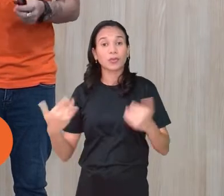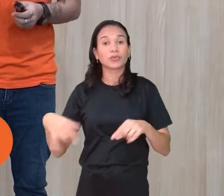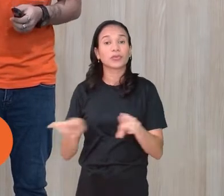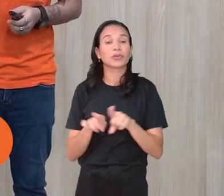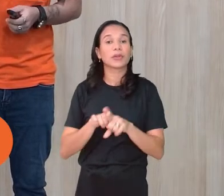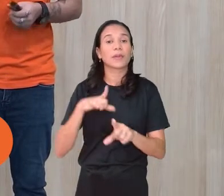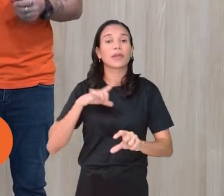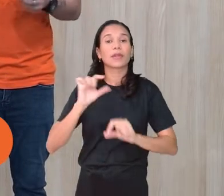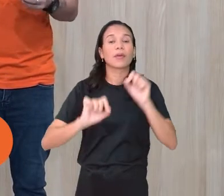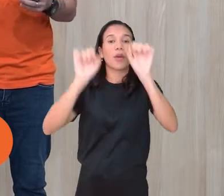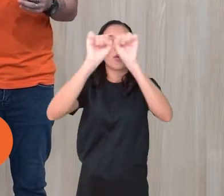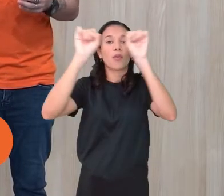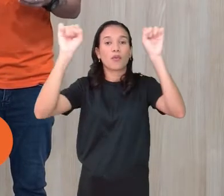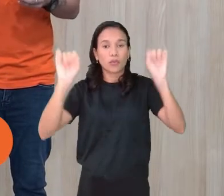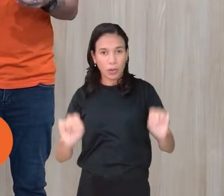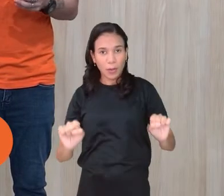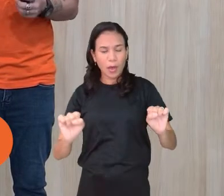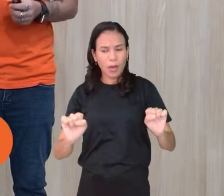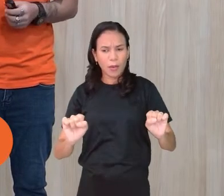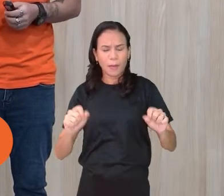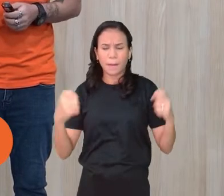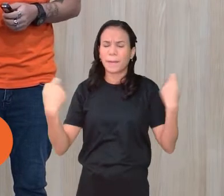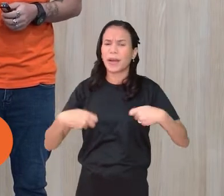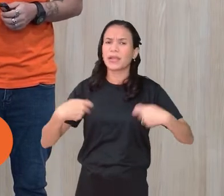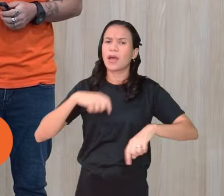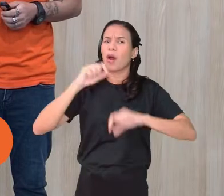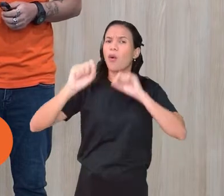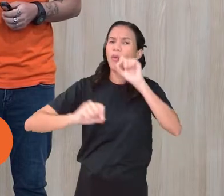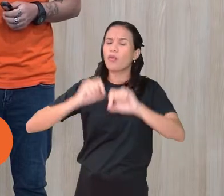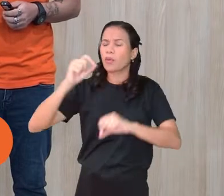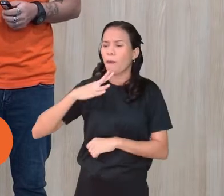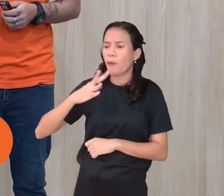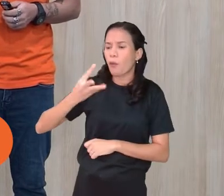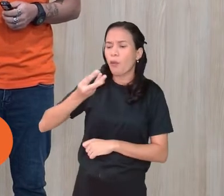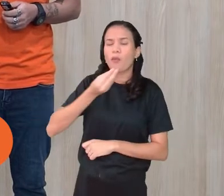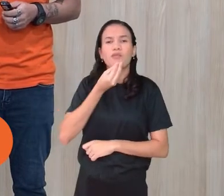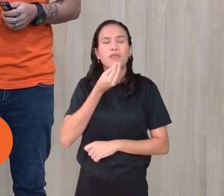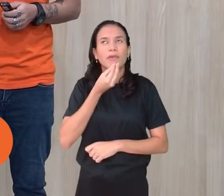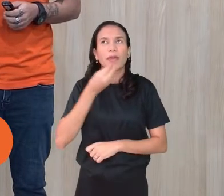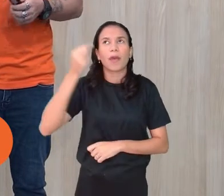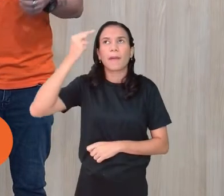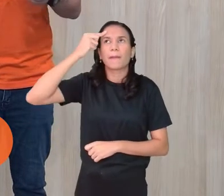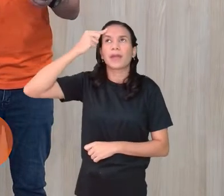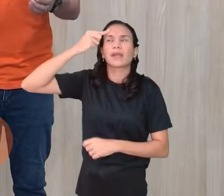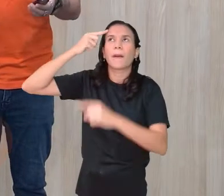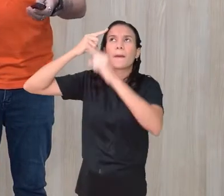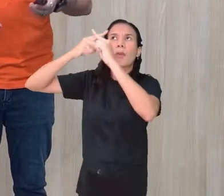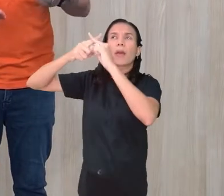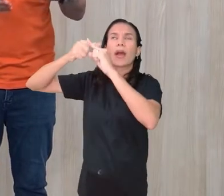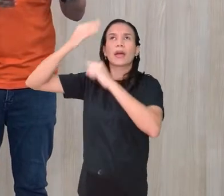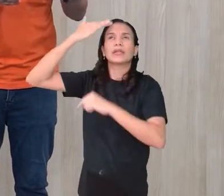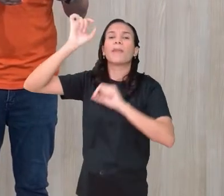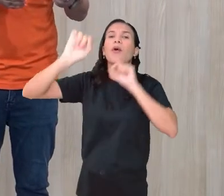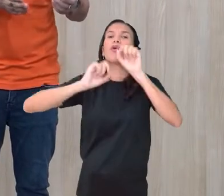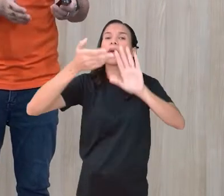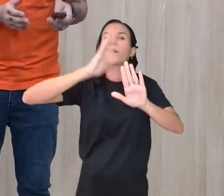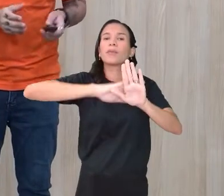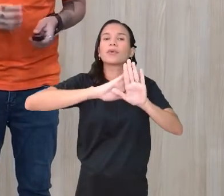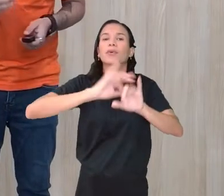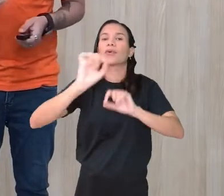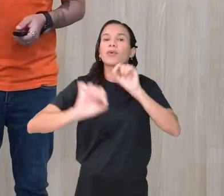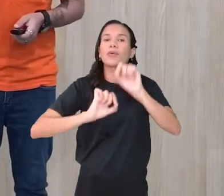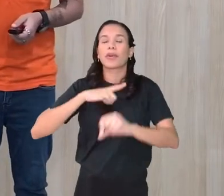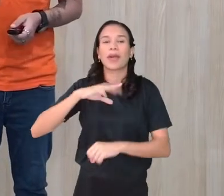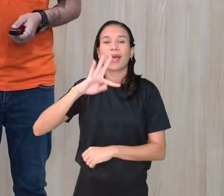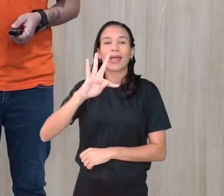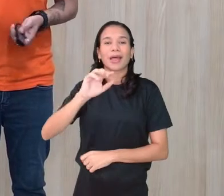pouco da sistematização, ou seja, o que é que a gente precisa saber bem rapidinho assim quando pensa em multiplicação, que é o que a gente chama da tabuada, tá